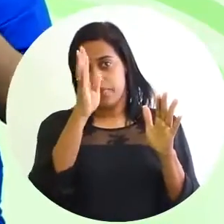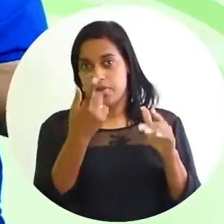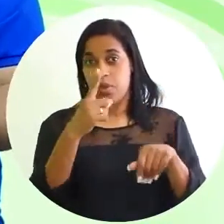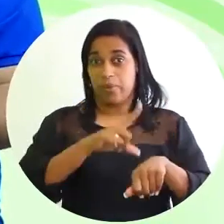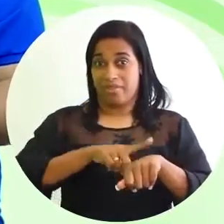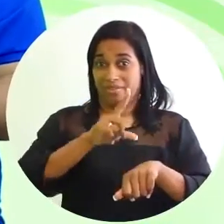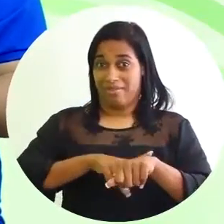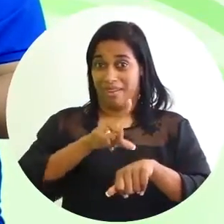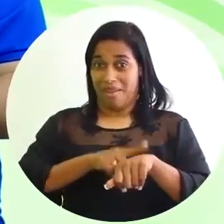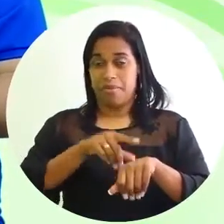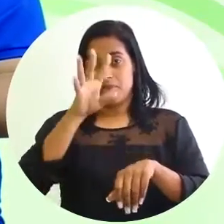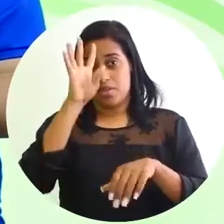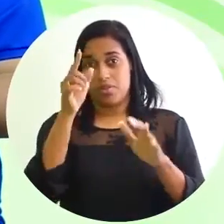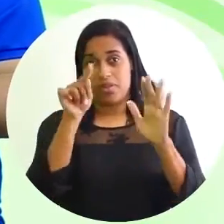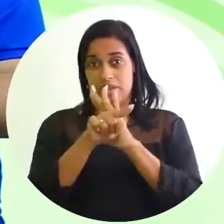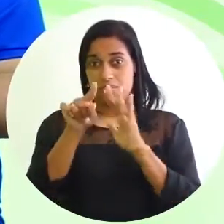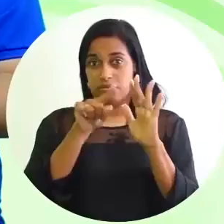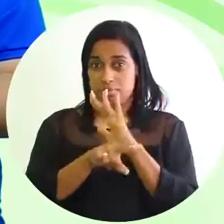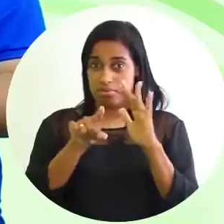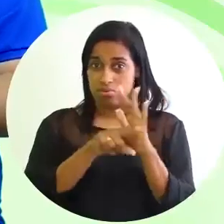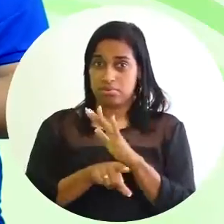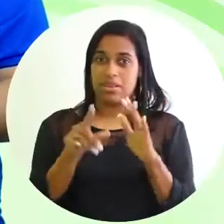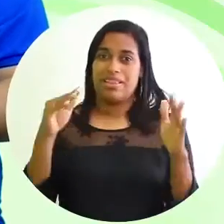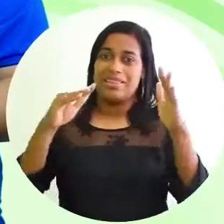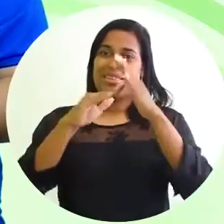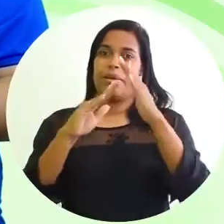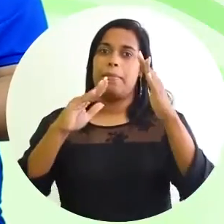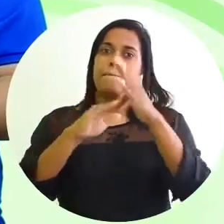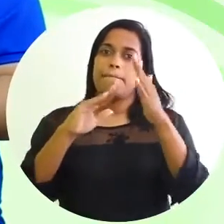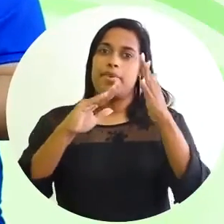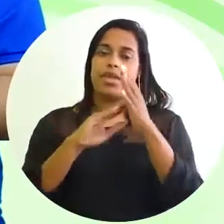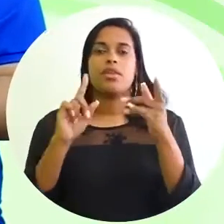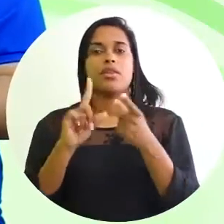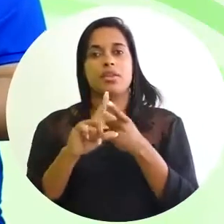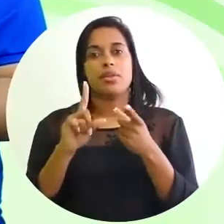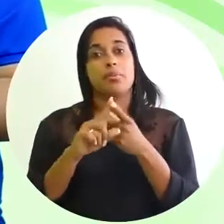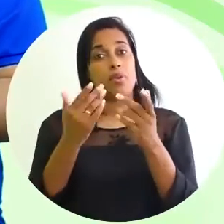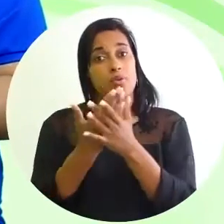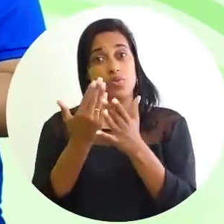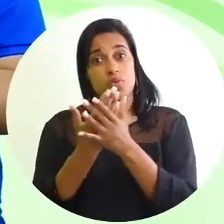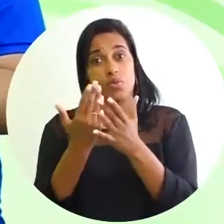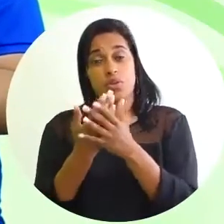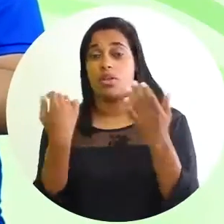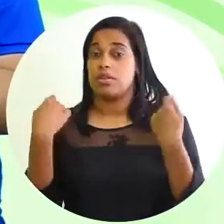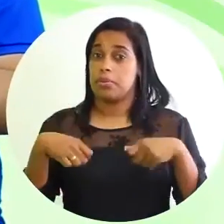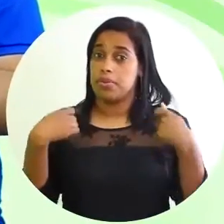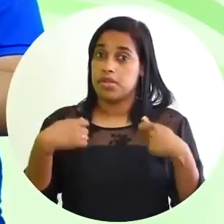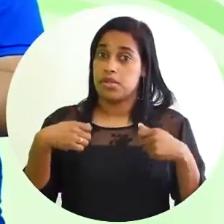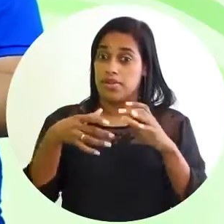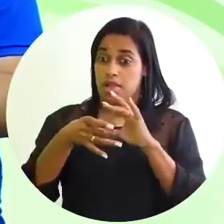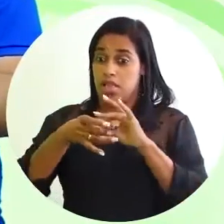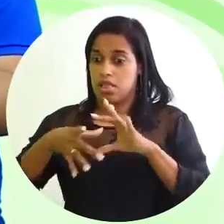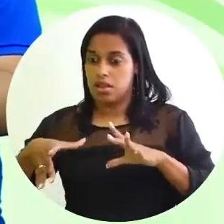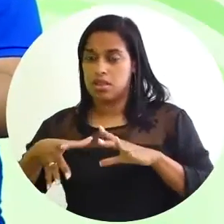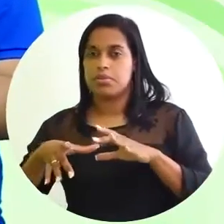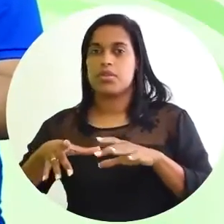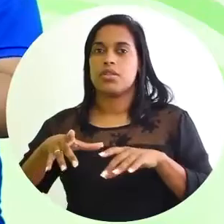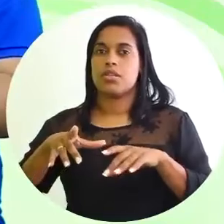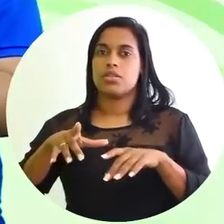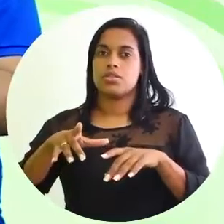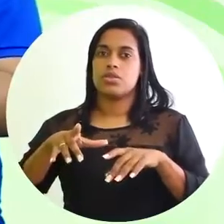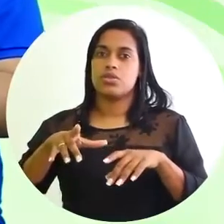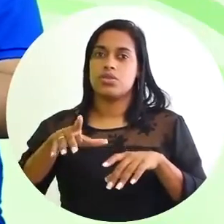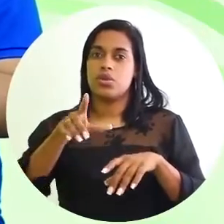tinha um tempo determinado, tinham tempos limites, inclusive. Então, o estudante ia ser liberado uma missão para ele em